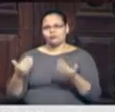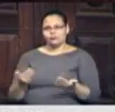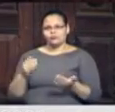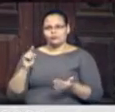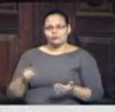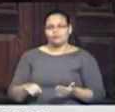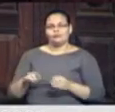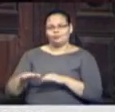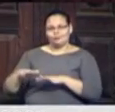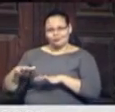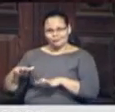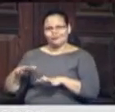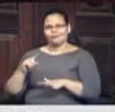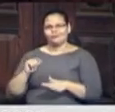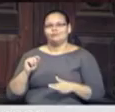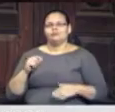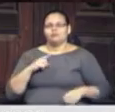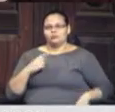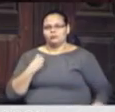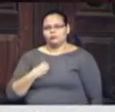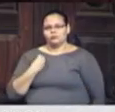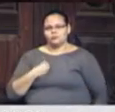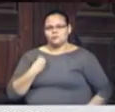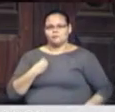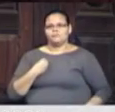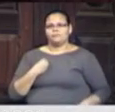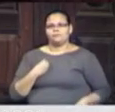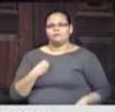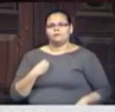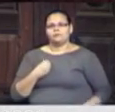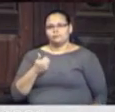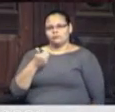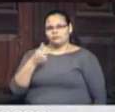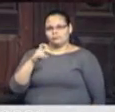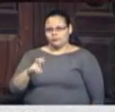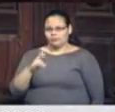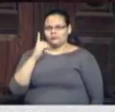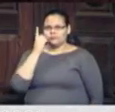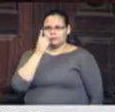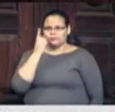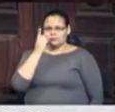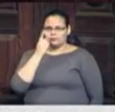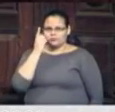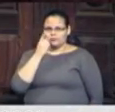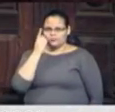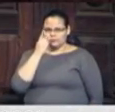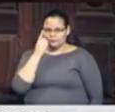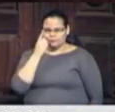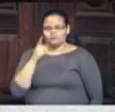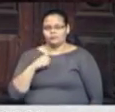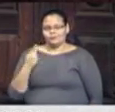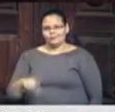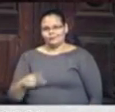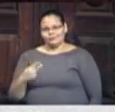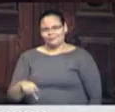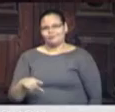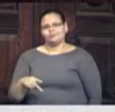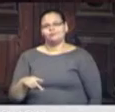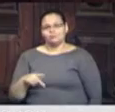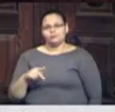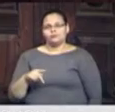esta audiência pública teve a participação de cerca de 15 deputados e deputadas desta casa,